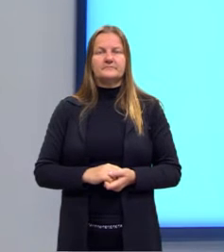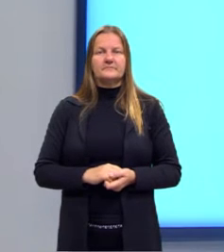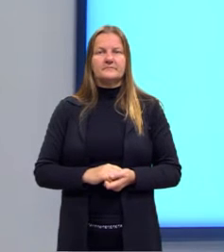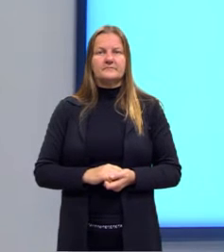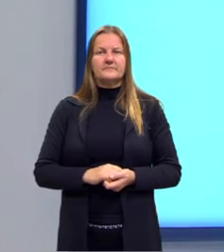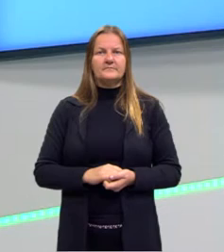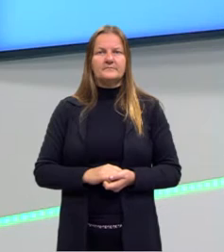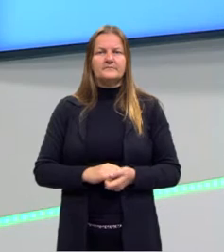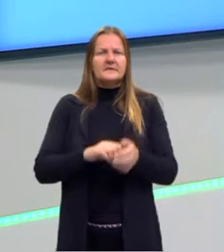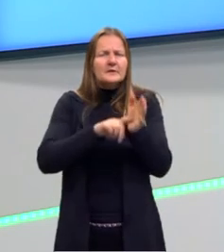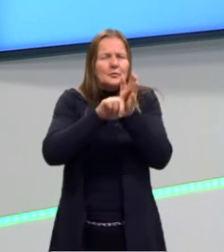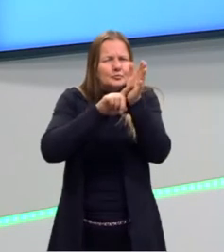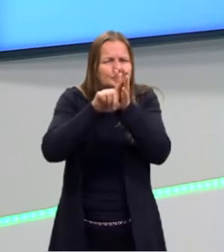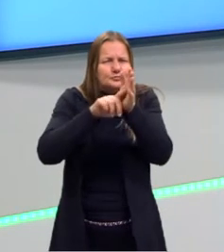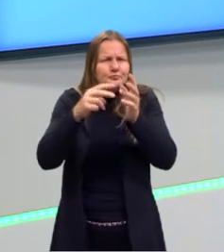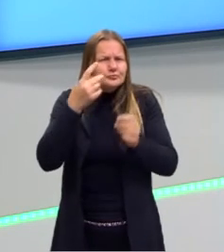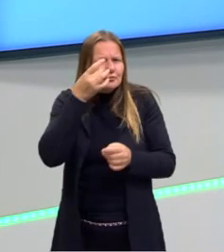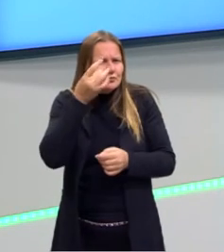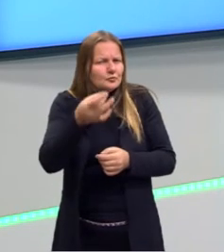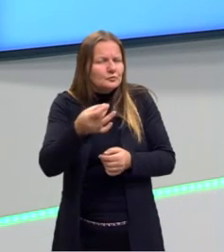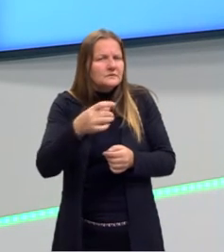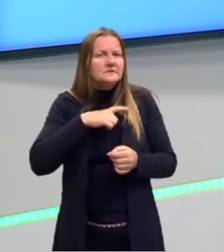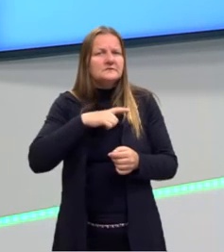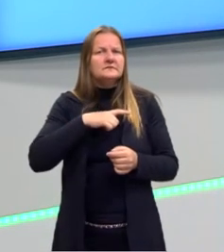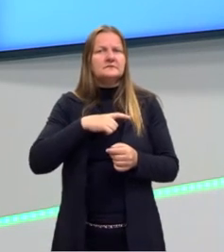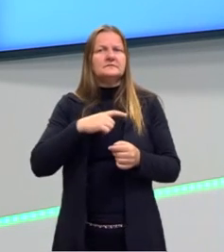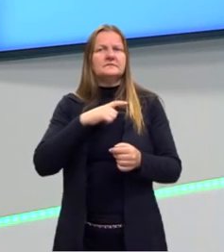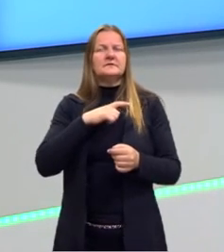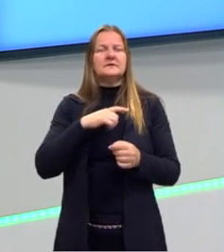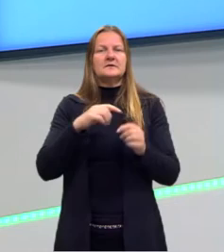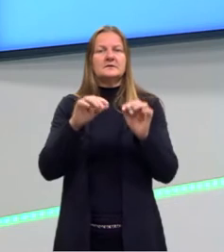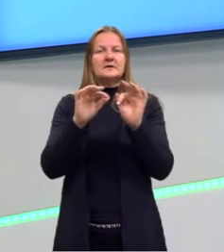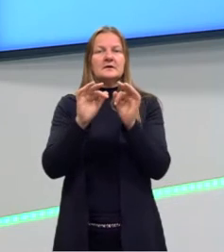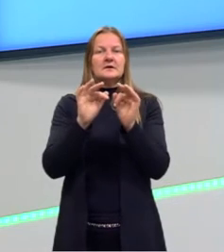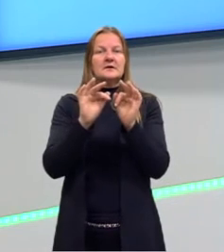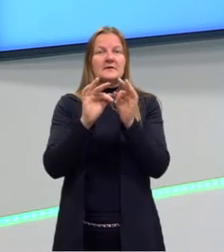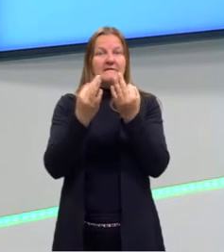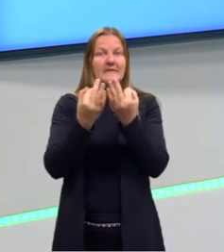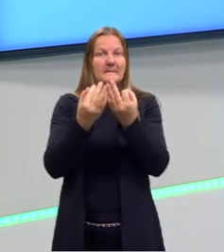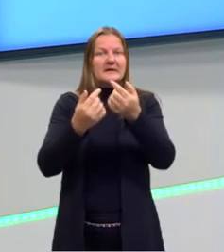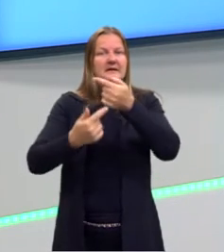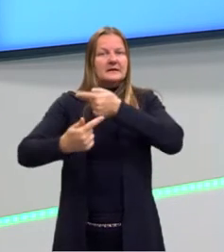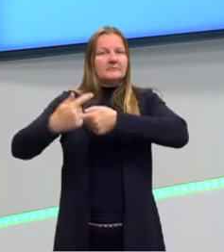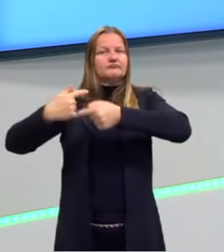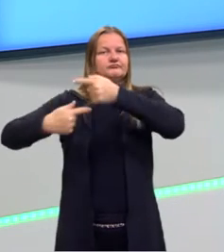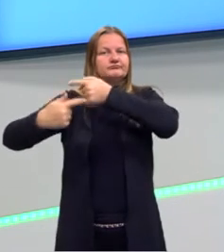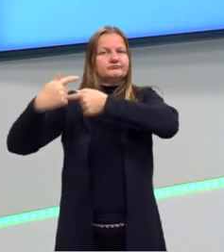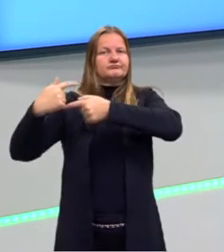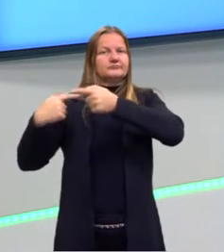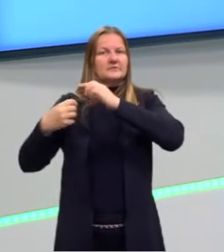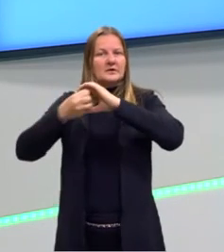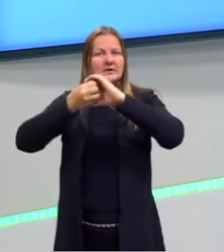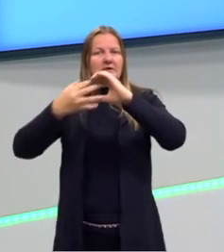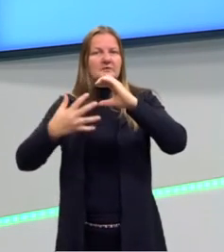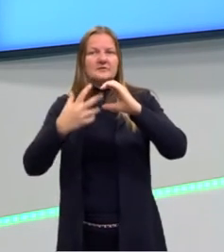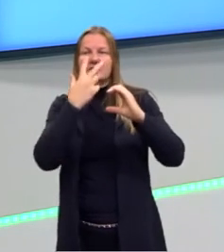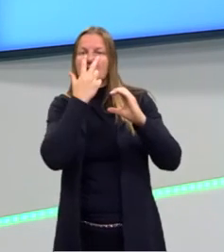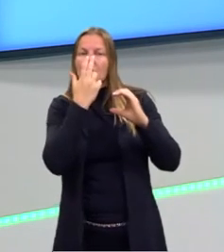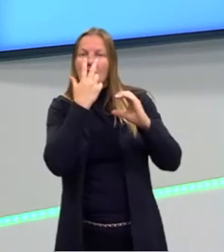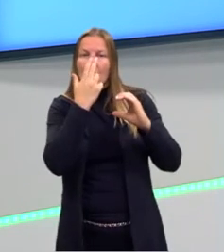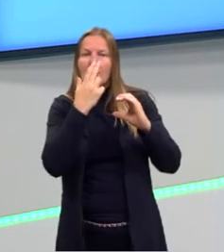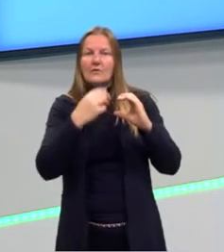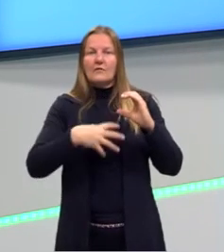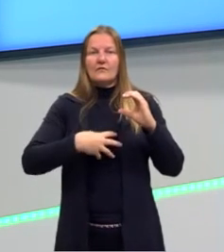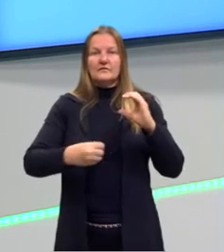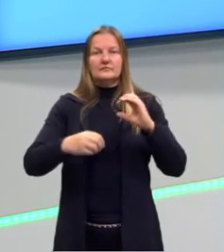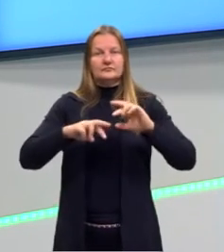ver analisar se há casais iguaizinhos com a mesma característica que tem